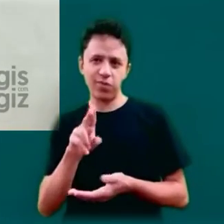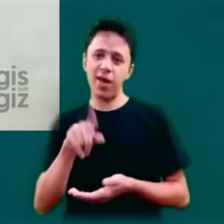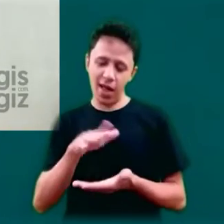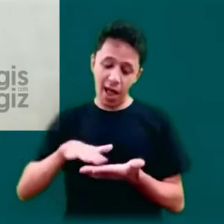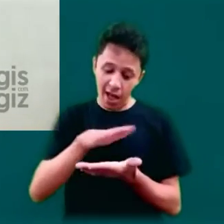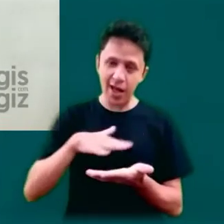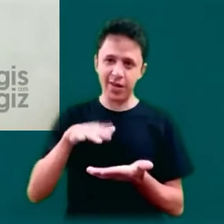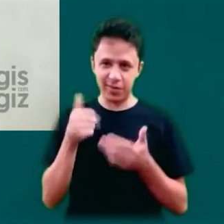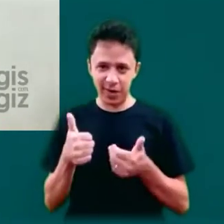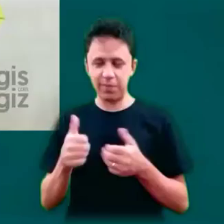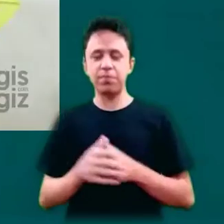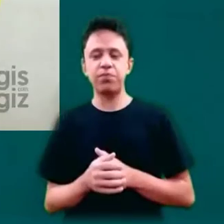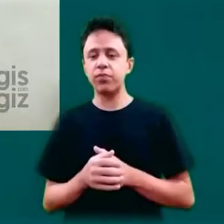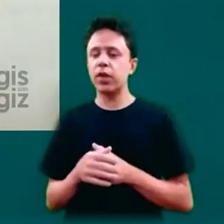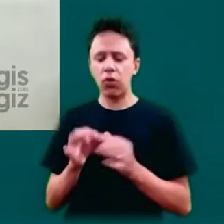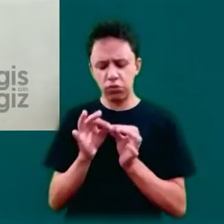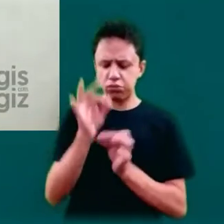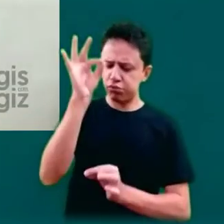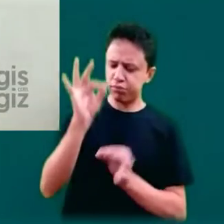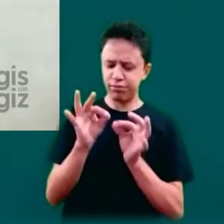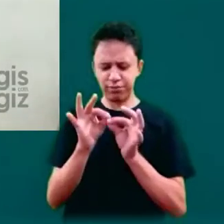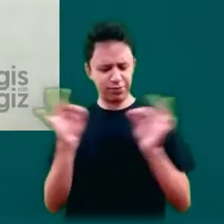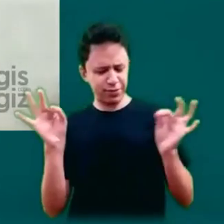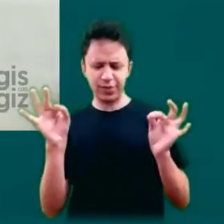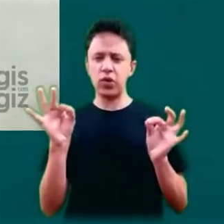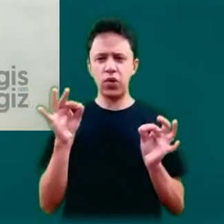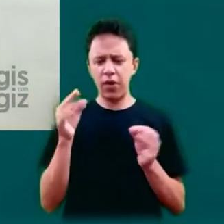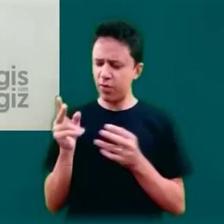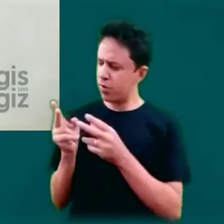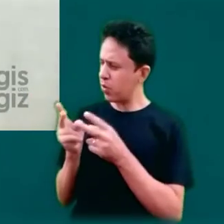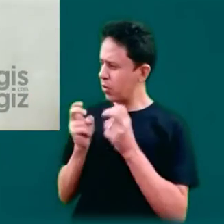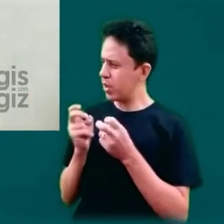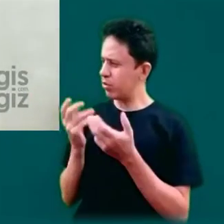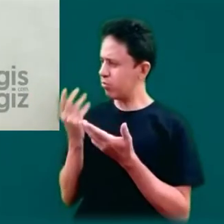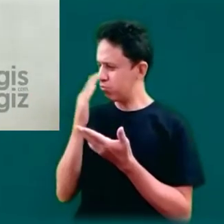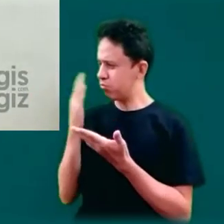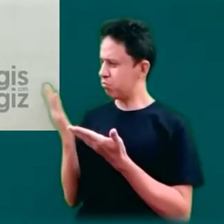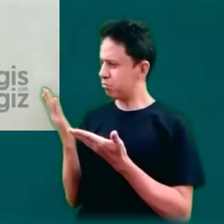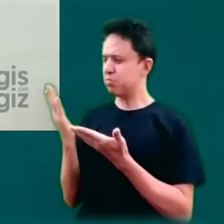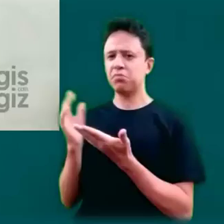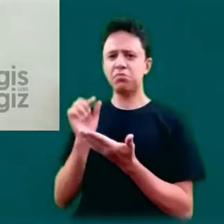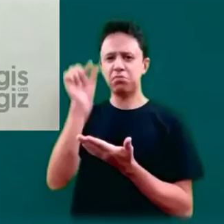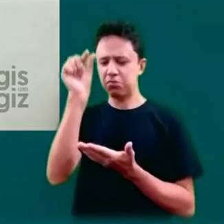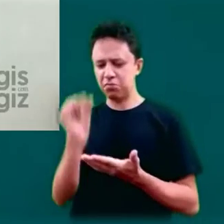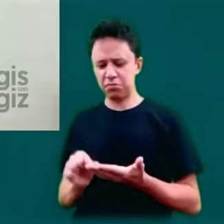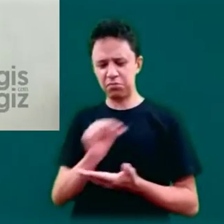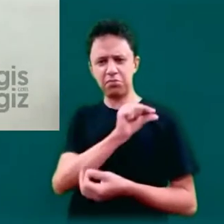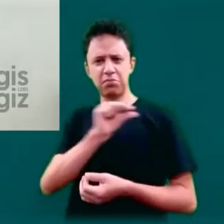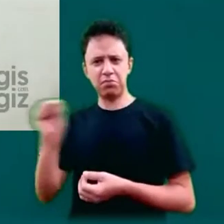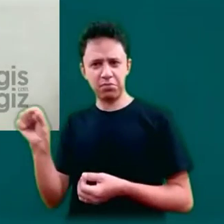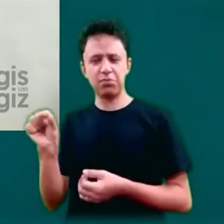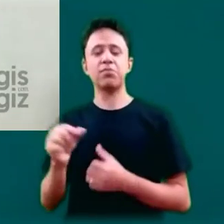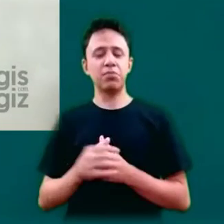a área, né? E aí eu tava olhando aqui nessas varetas e pensei, nossa, essas varetas aqui, né, elas